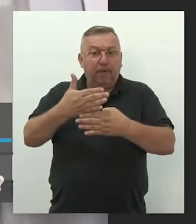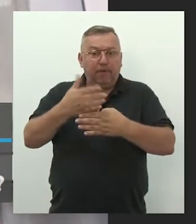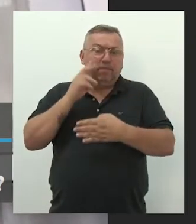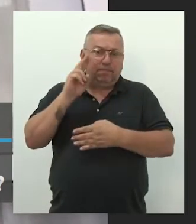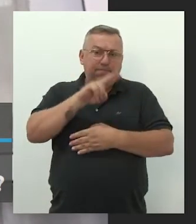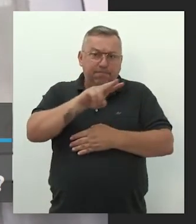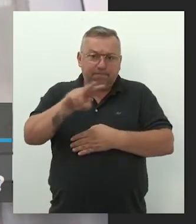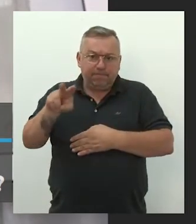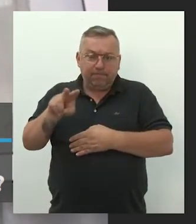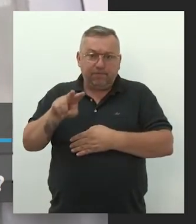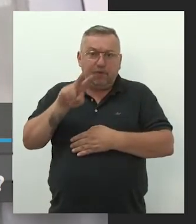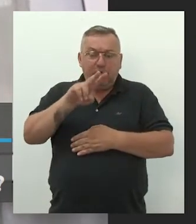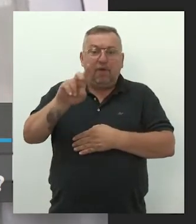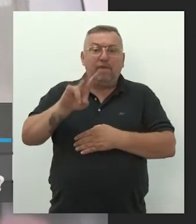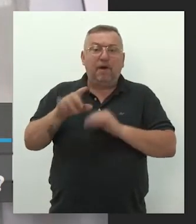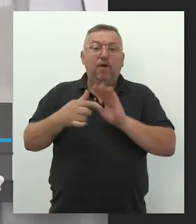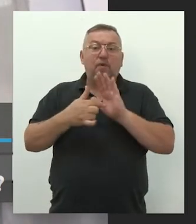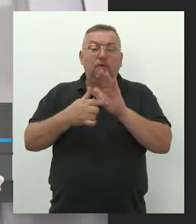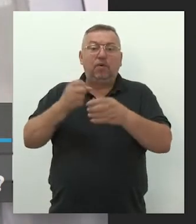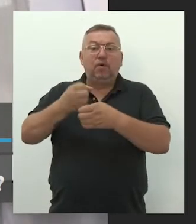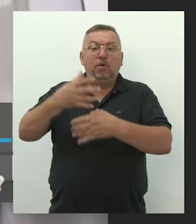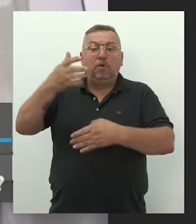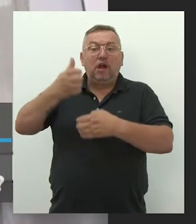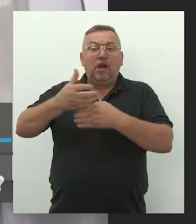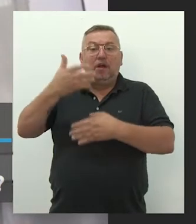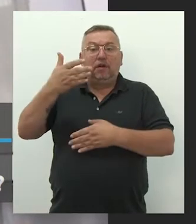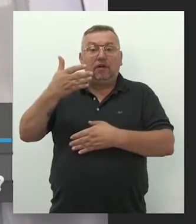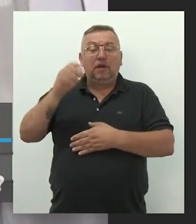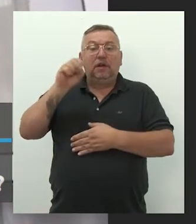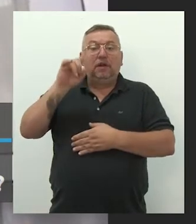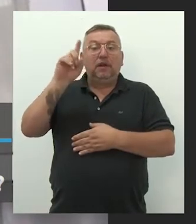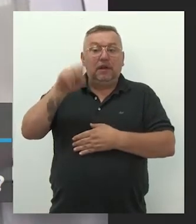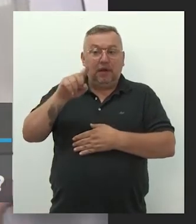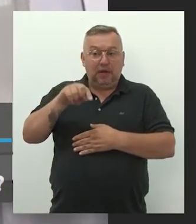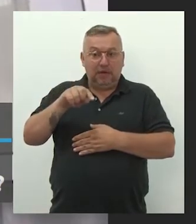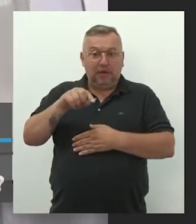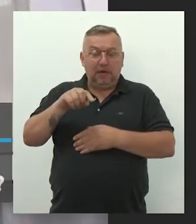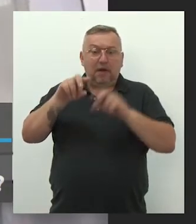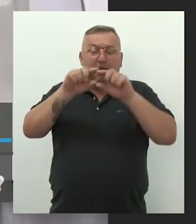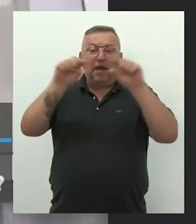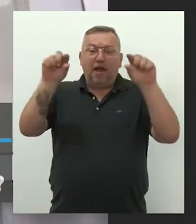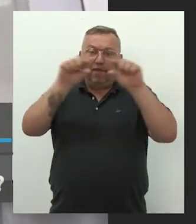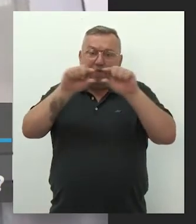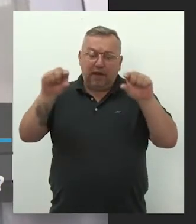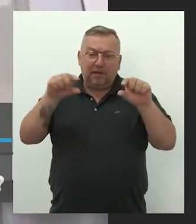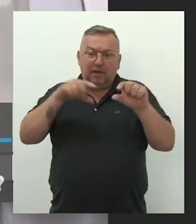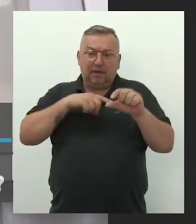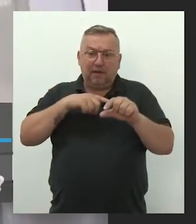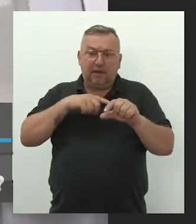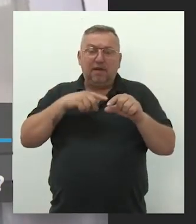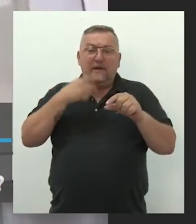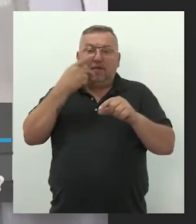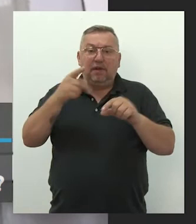e vocês vão indicar no chat se é se a frase ou o objeto está se referindo